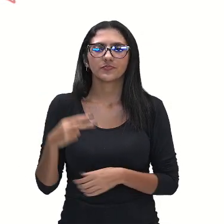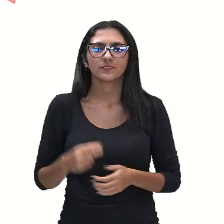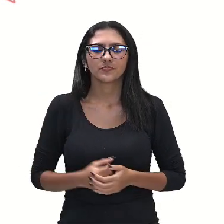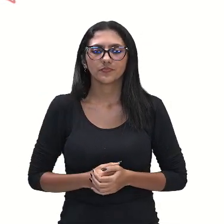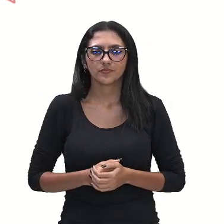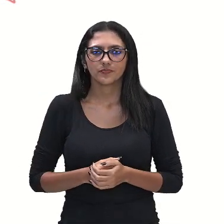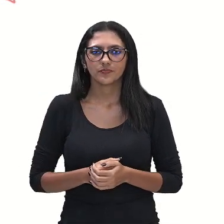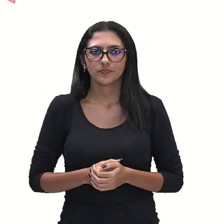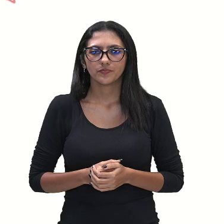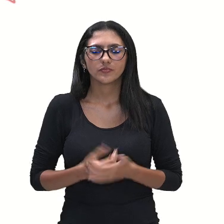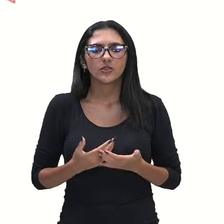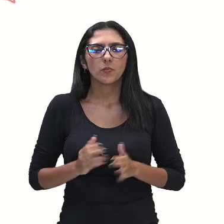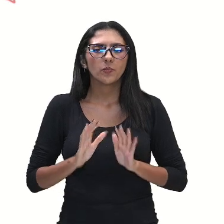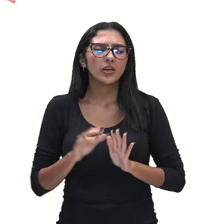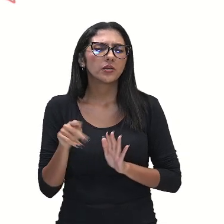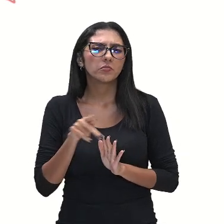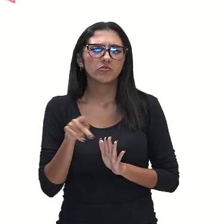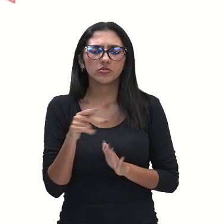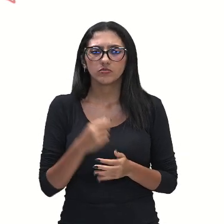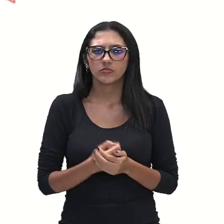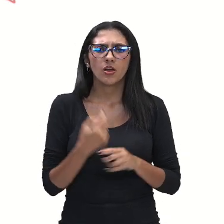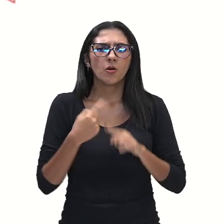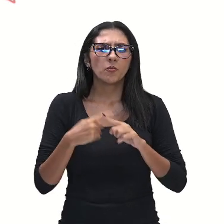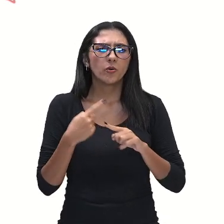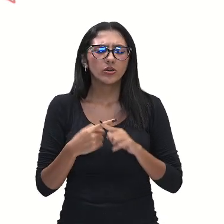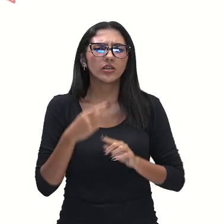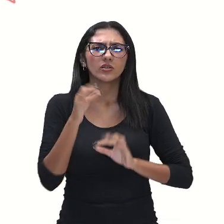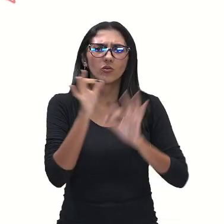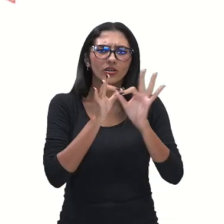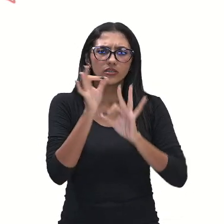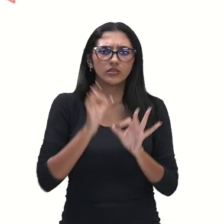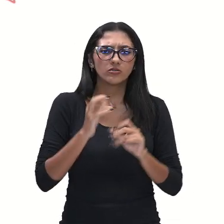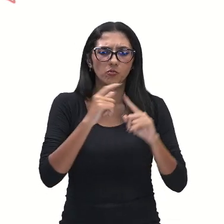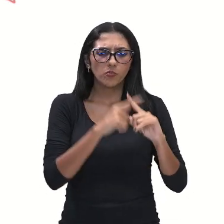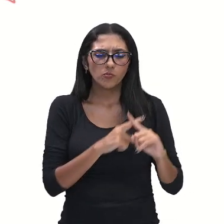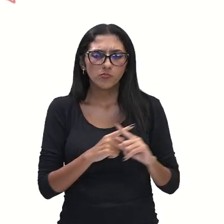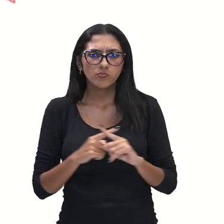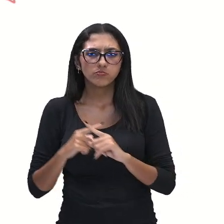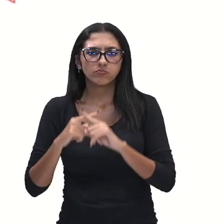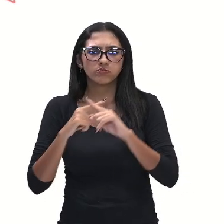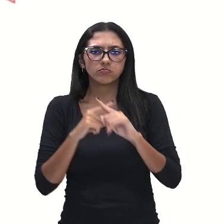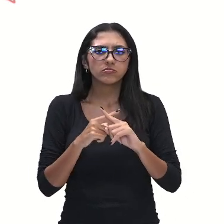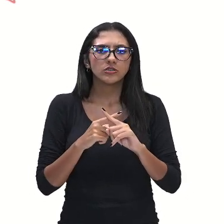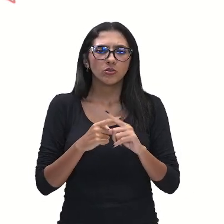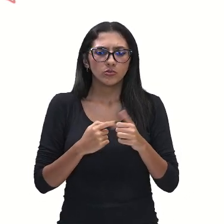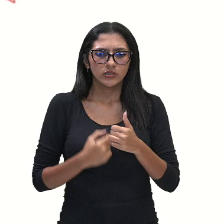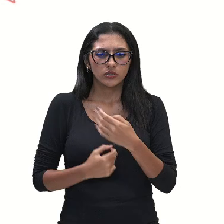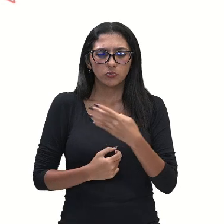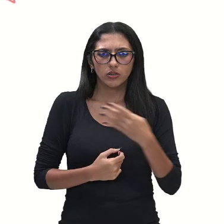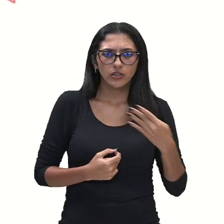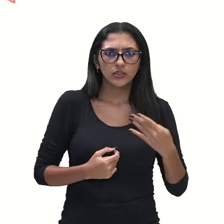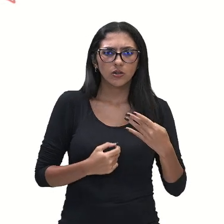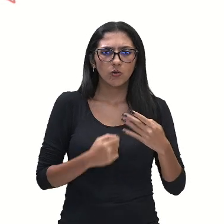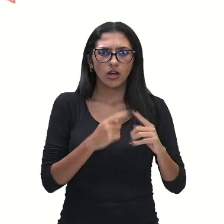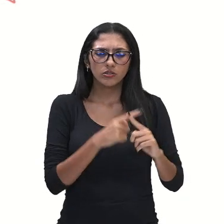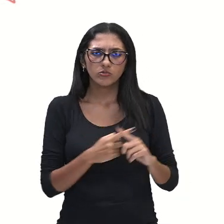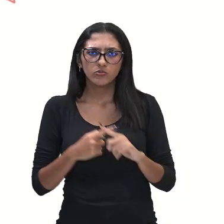novo, professor, por que foi preciso multiplicar esse 144 pelo